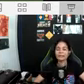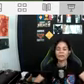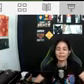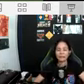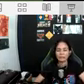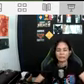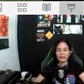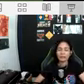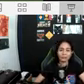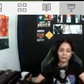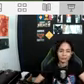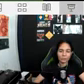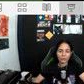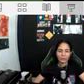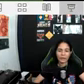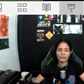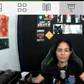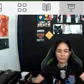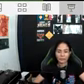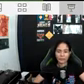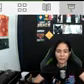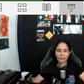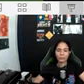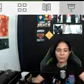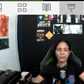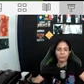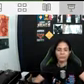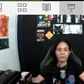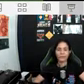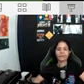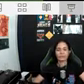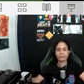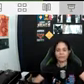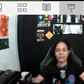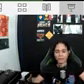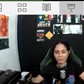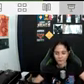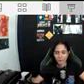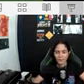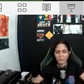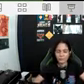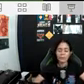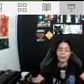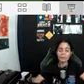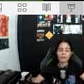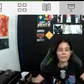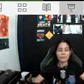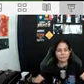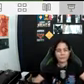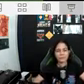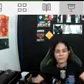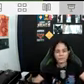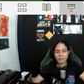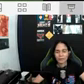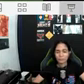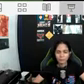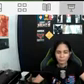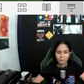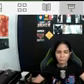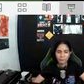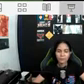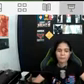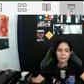né, pessoas que fumam, elas vão ter um pulmão muito mais danificado do que aquelas pessoas que